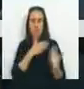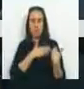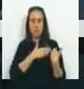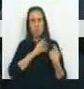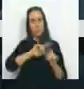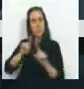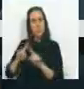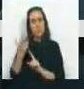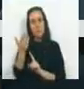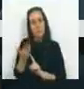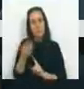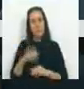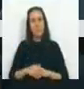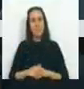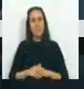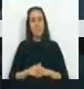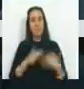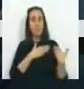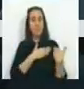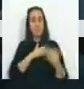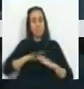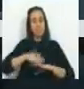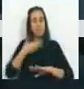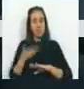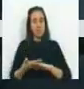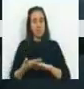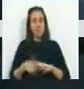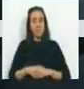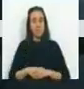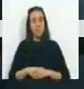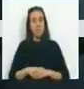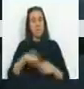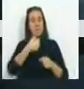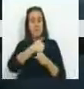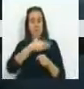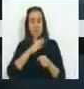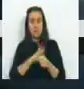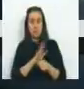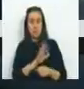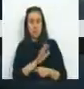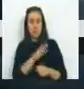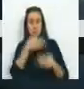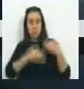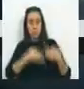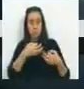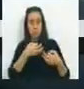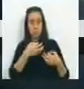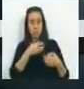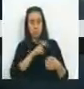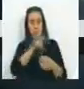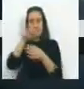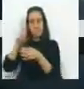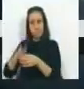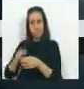diferentes, responsabilidades acrescidas. Saltou de um segmento do mundo judiciário para um mundo